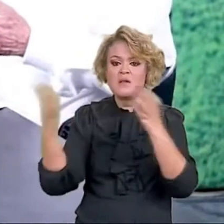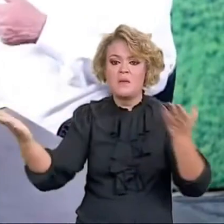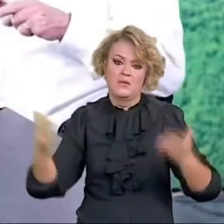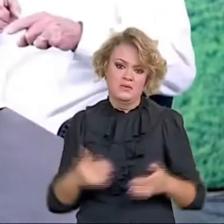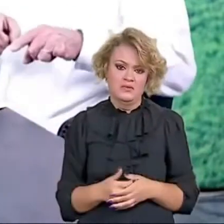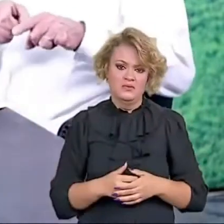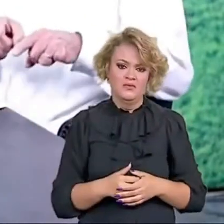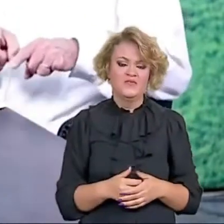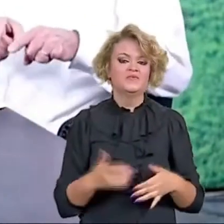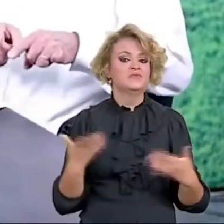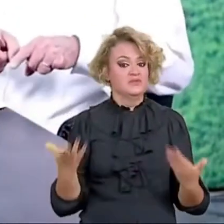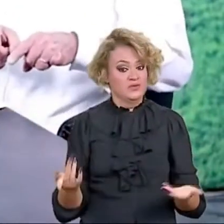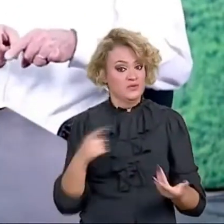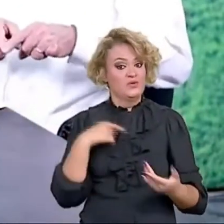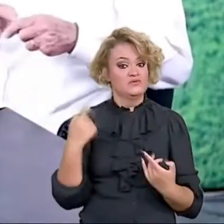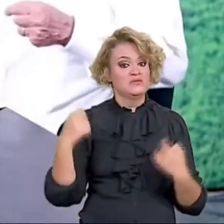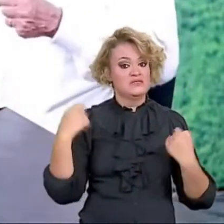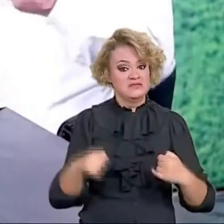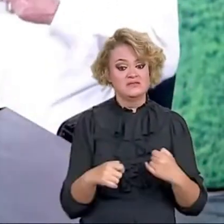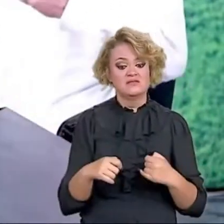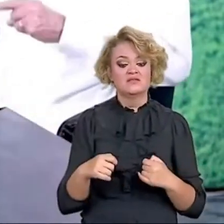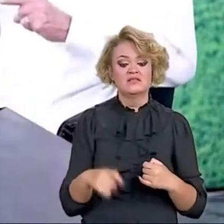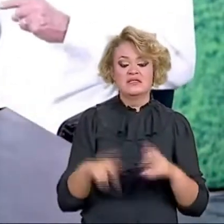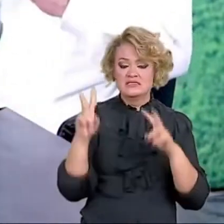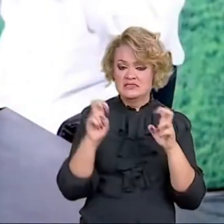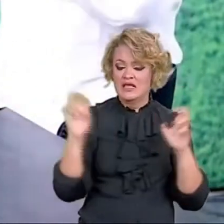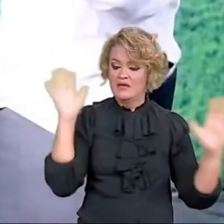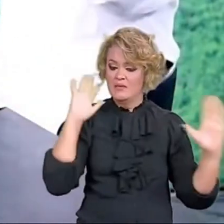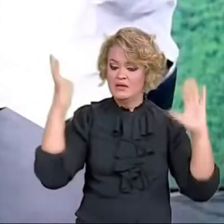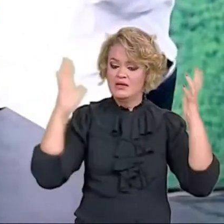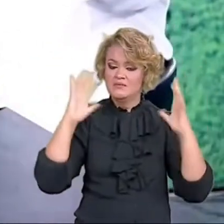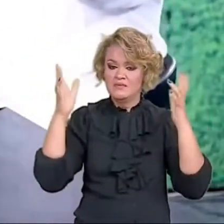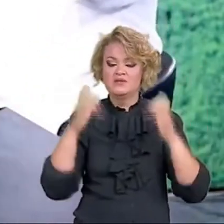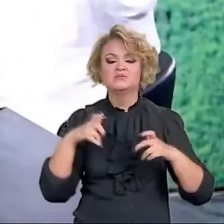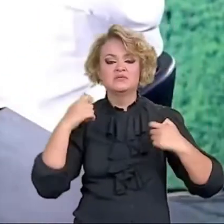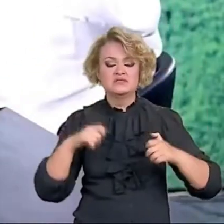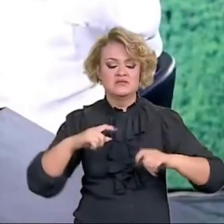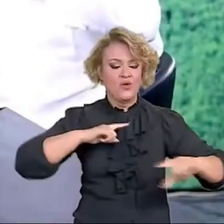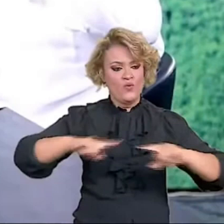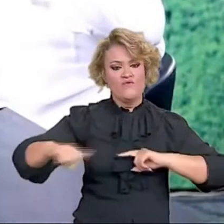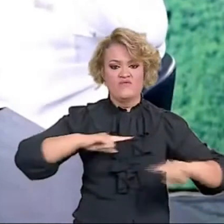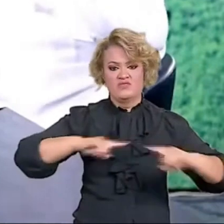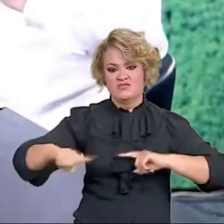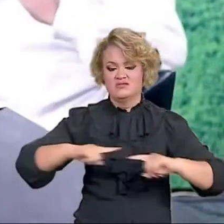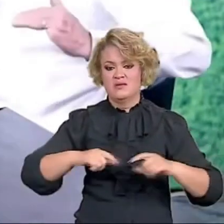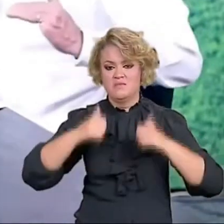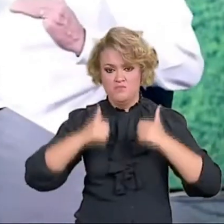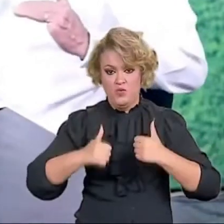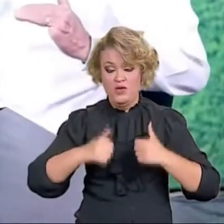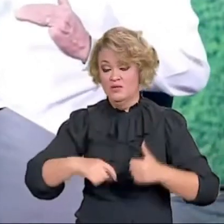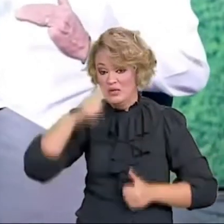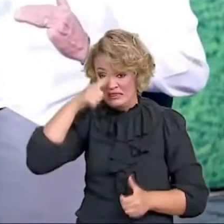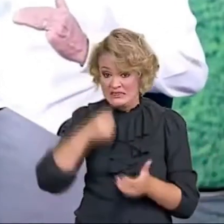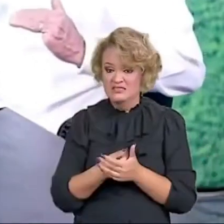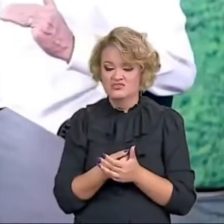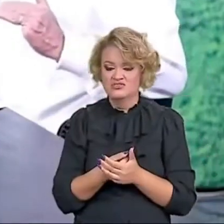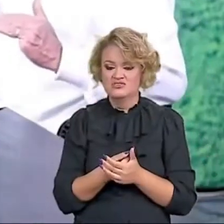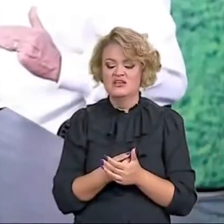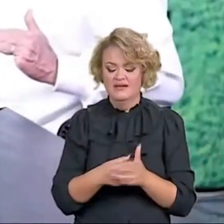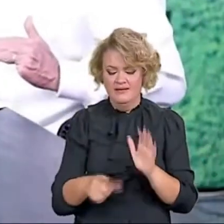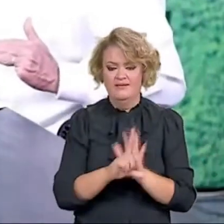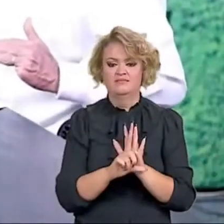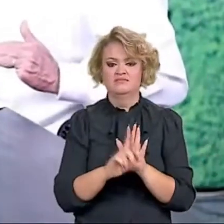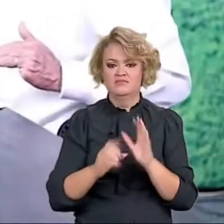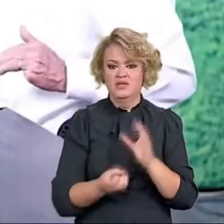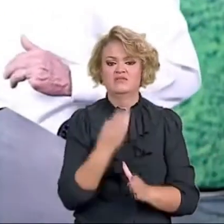o que nós queremos é que, pelo menos na questão climática, haja uma governança que, quando a gente decidir, seja lei, agora,